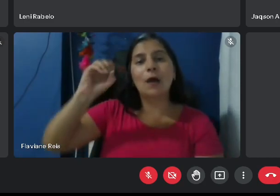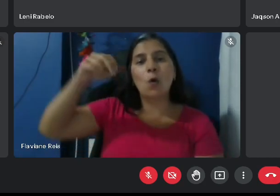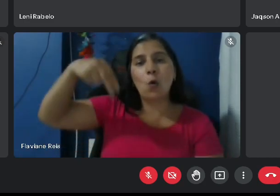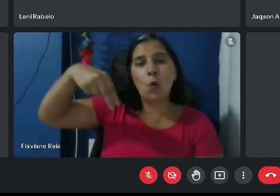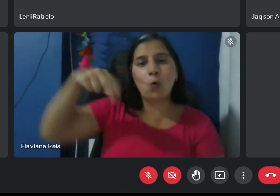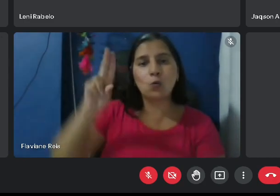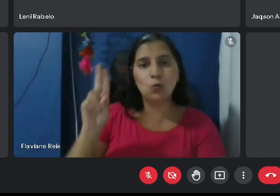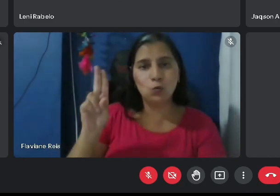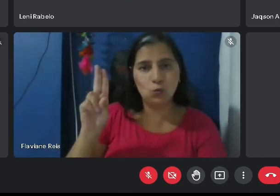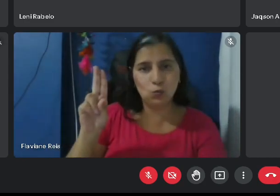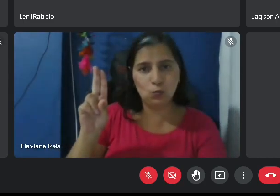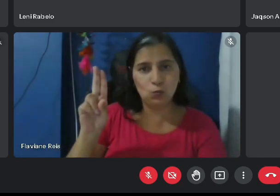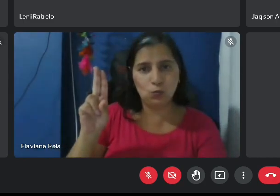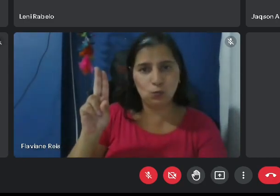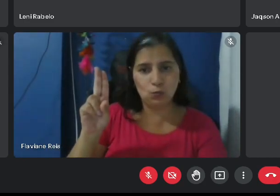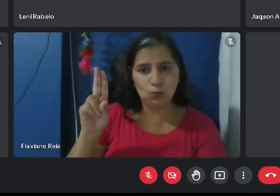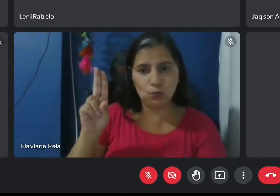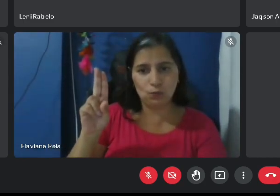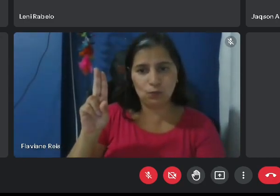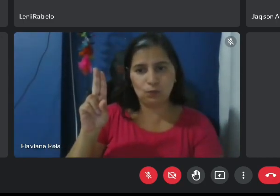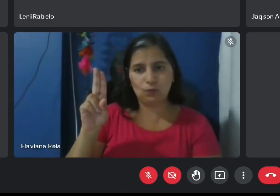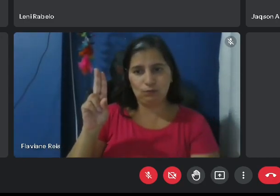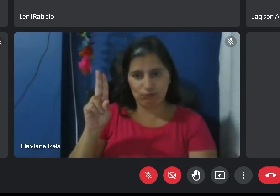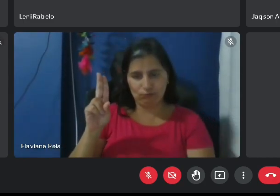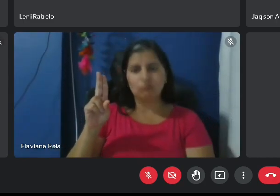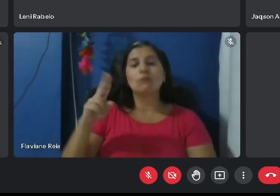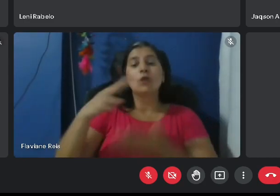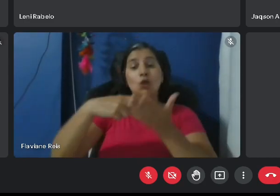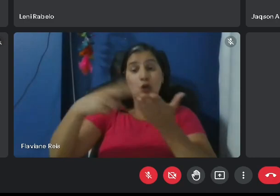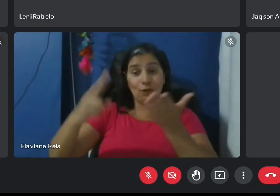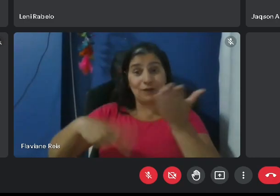A Convenção da ONU